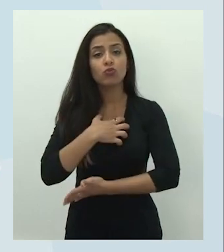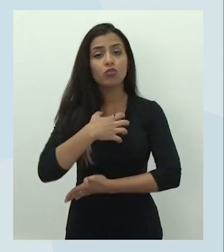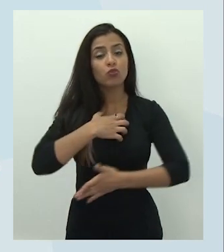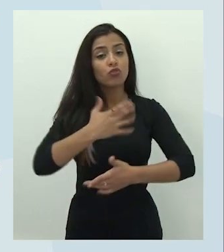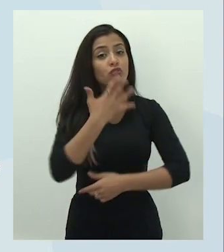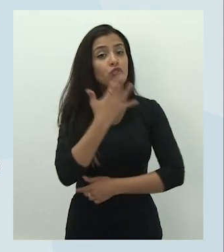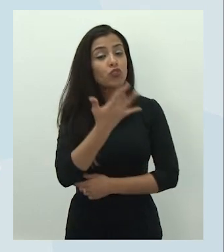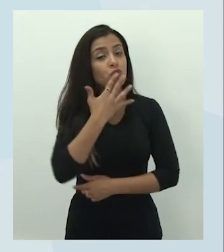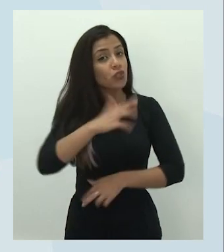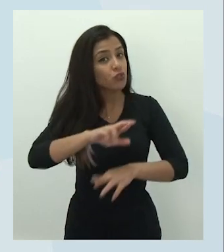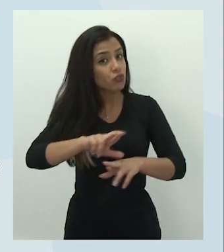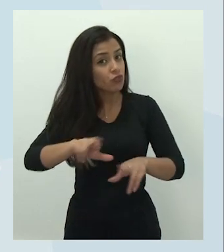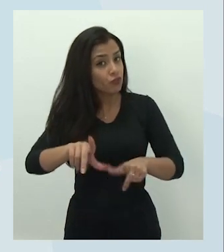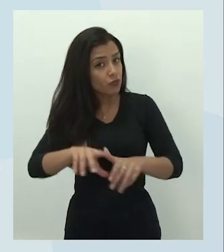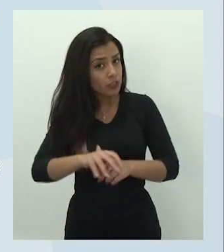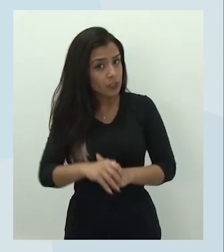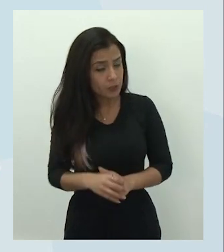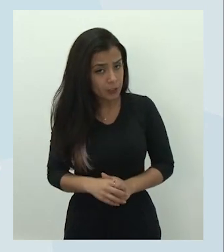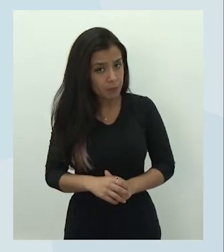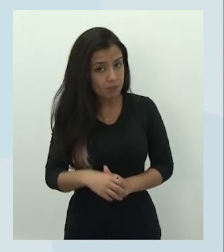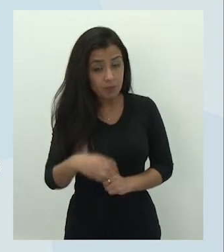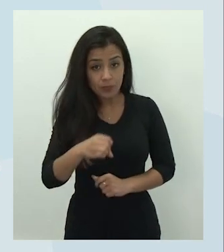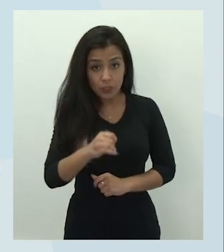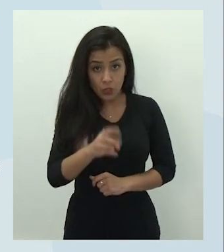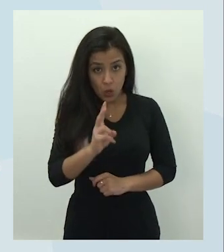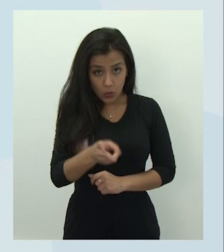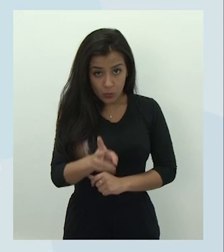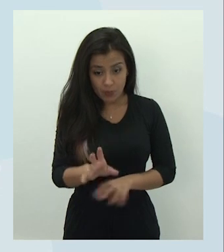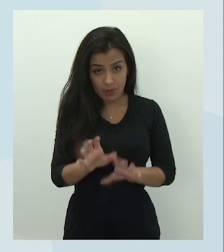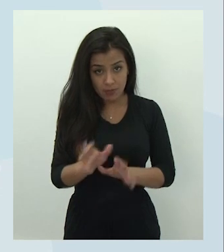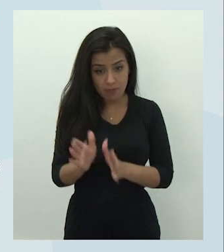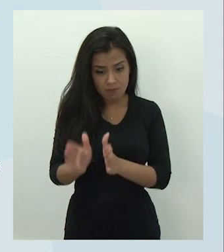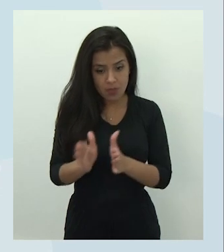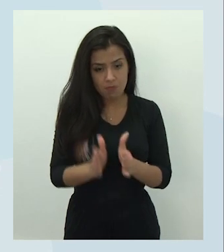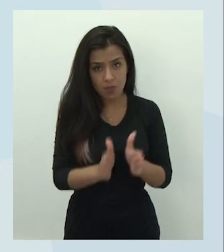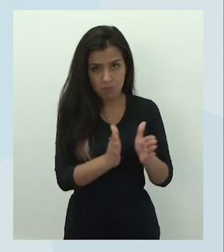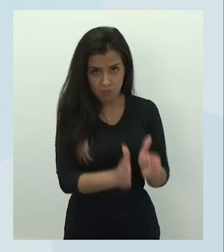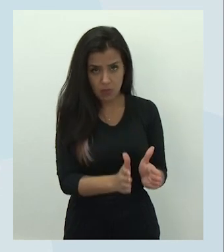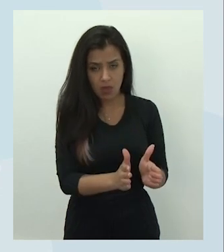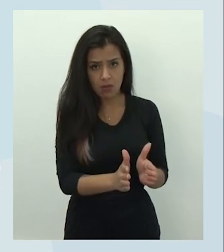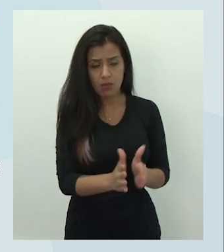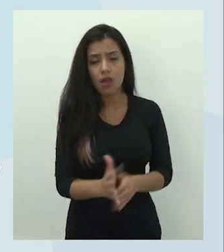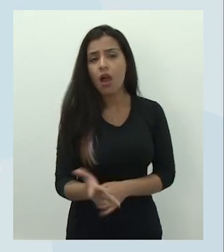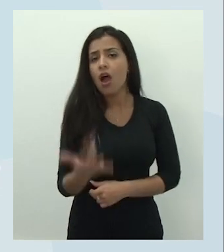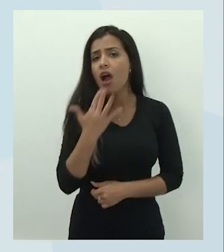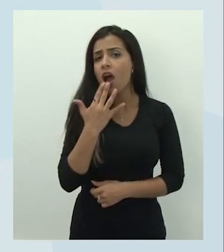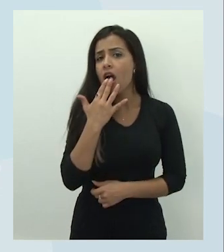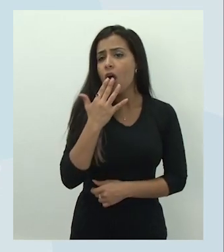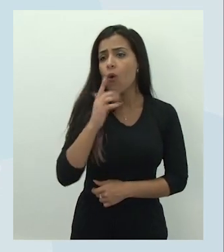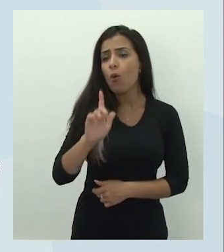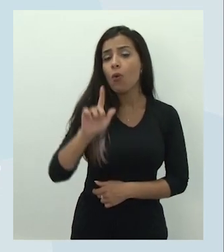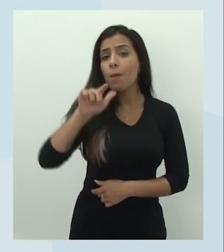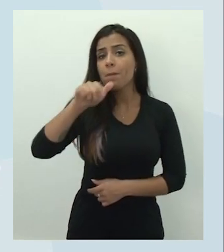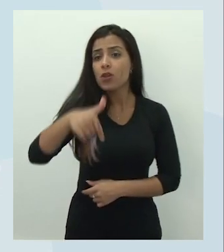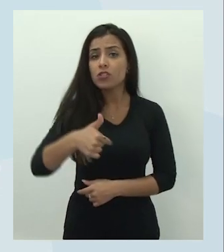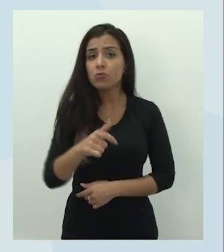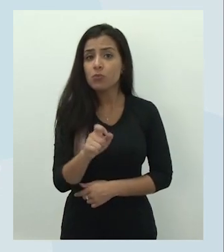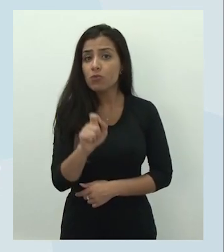cores. Se ela continuar a sequência, qual deve ser a cor da próxima fruta?